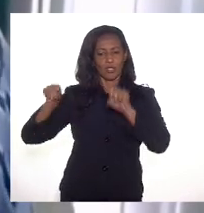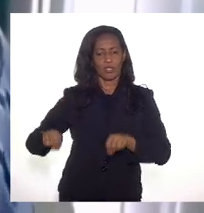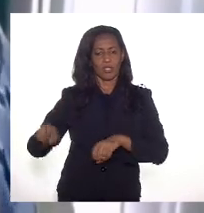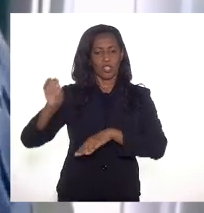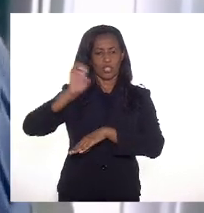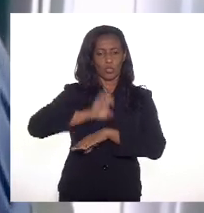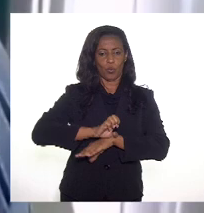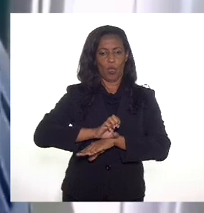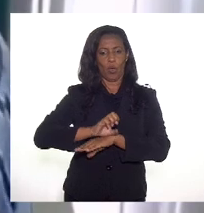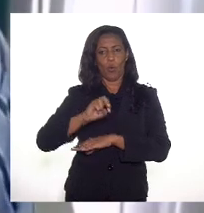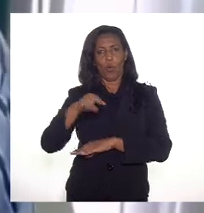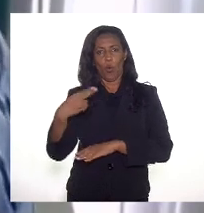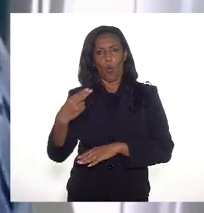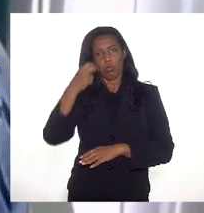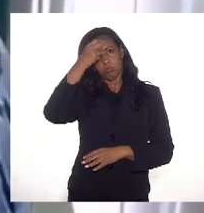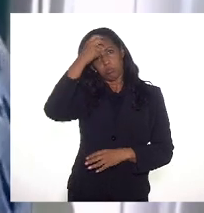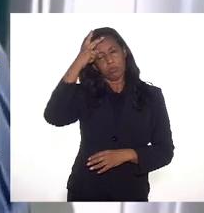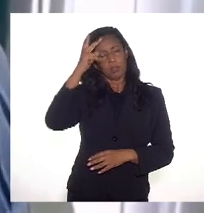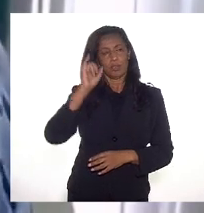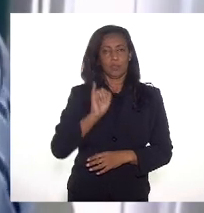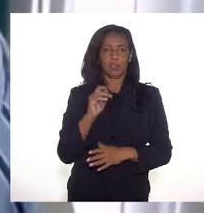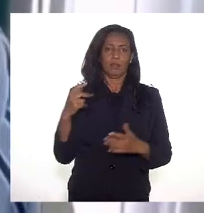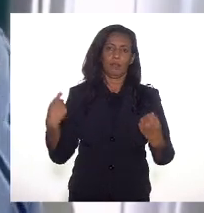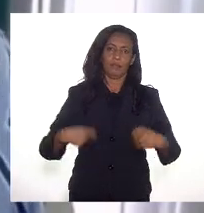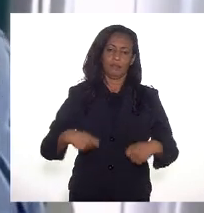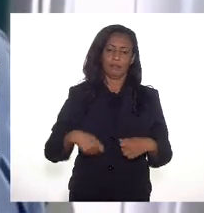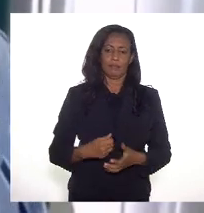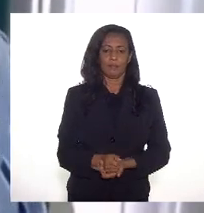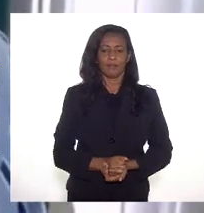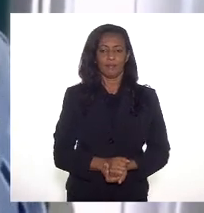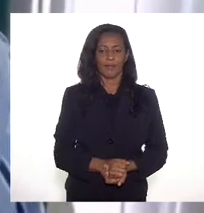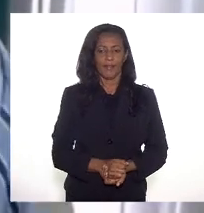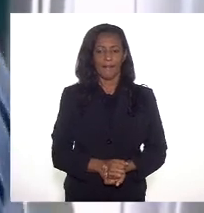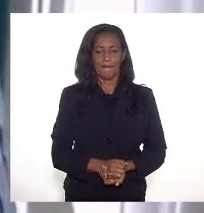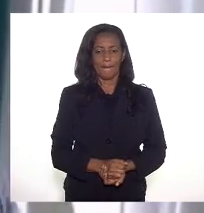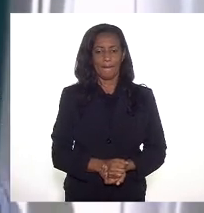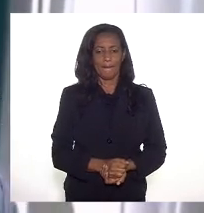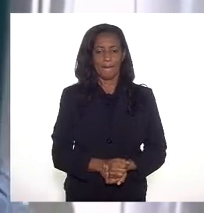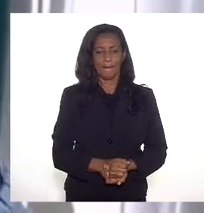âmbito estadual quanto no âmbito municipal, se for o caso. Era isso, presidente.